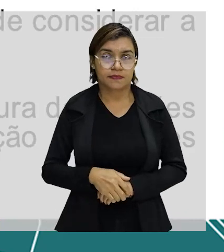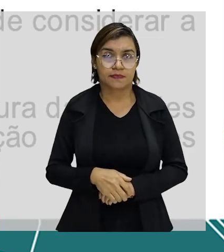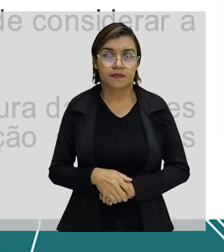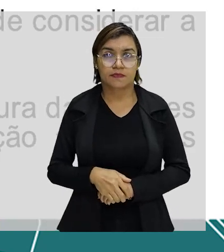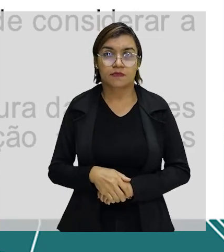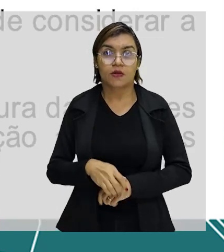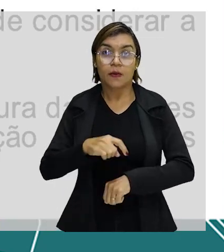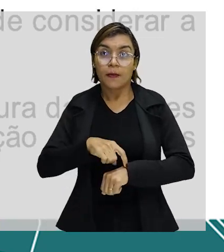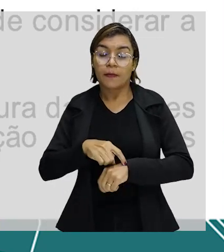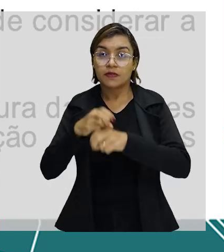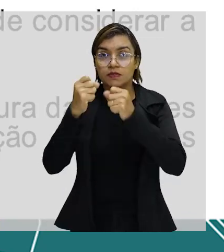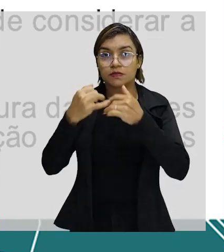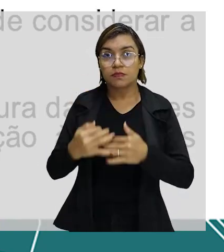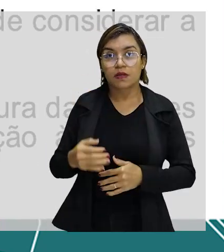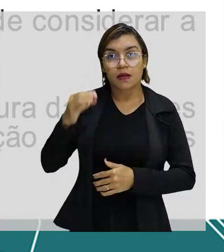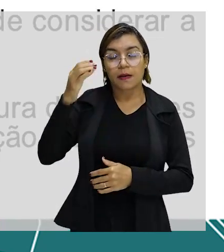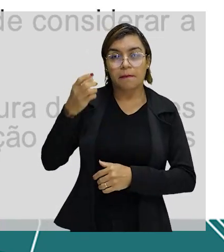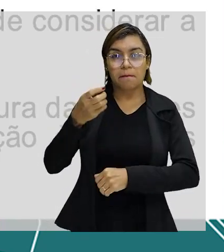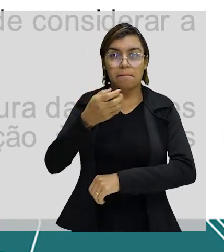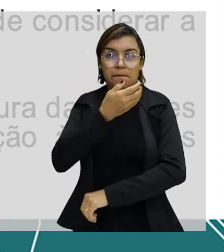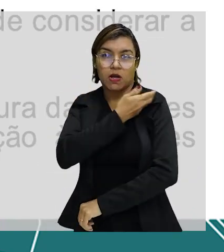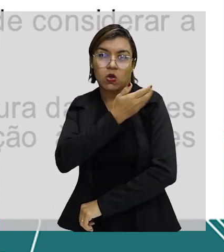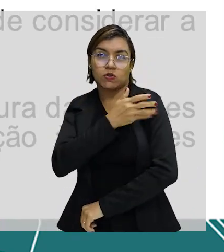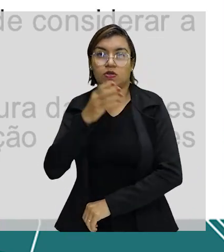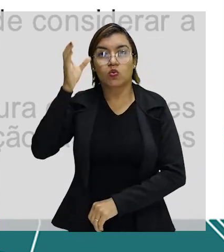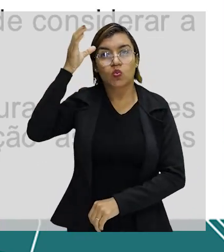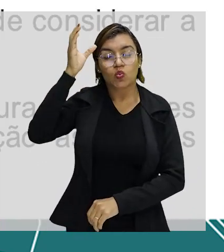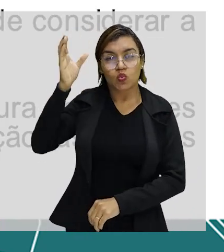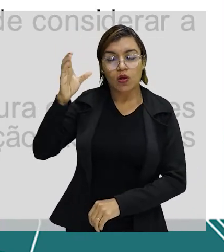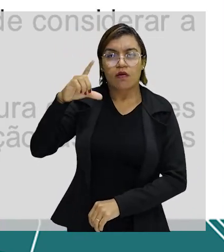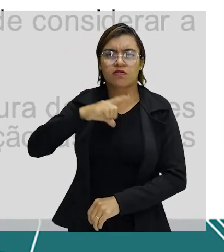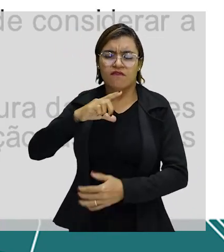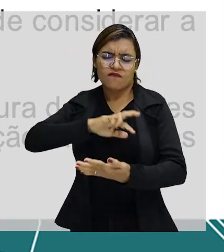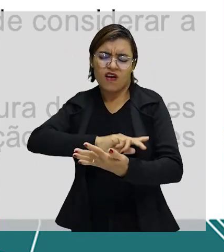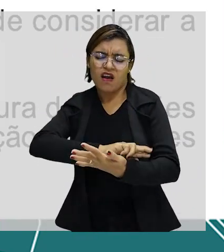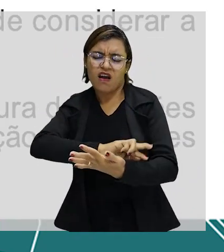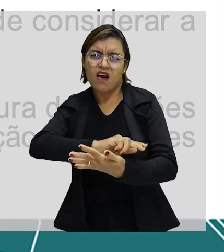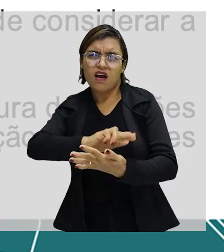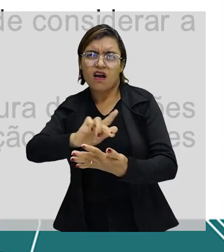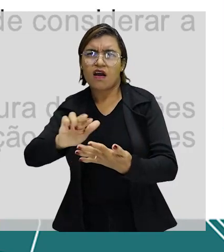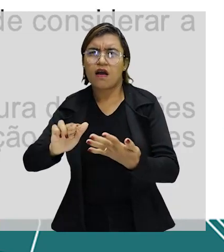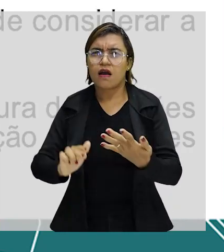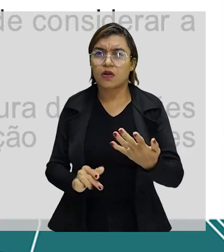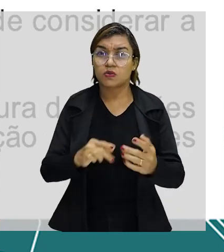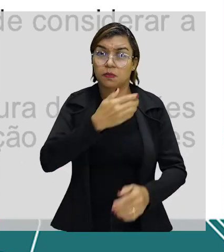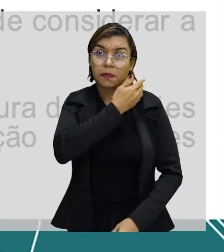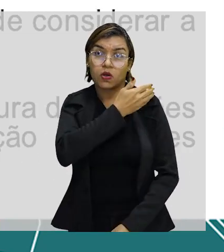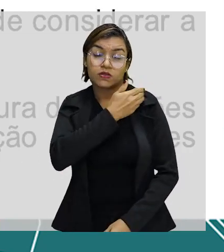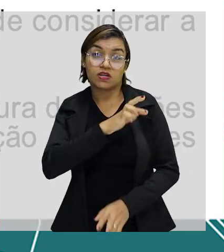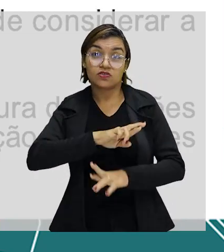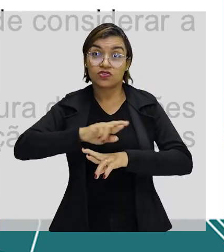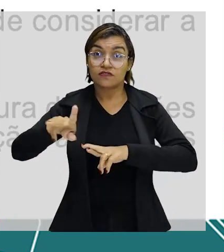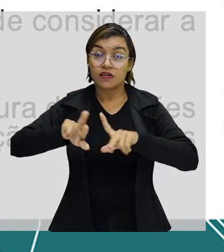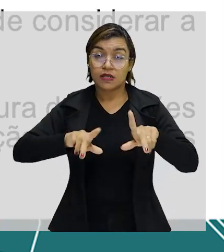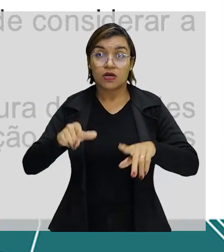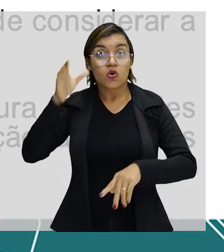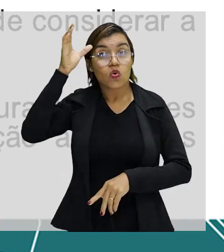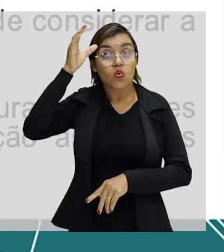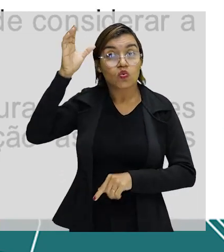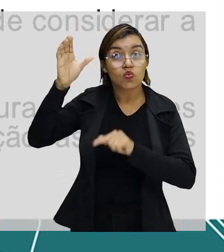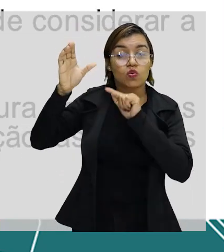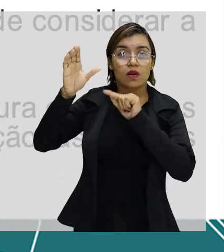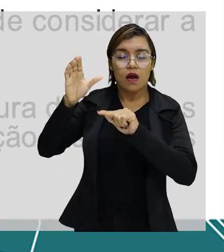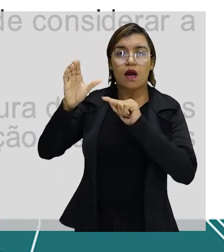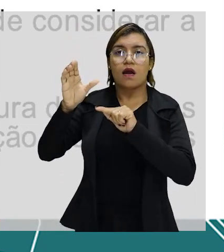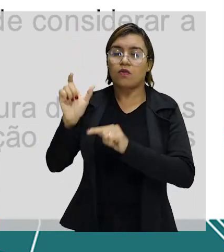fala de preconceito cultural, a gente engloba uma série de preconceitos diferentes, certo? Porque a gente sabe que cultura é um termo muito